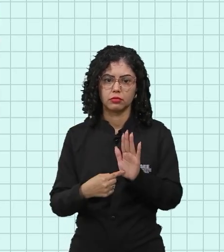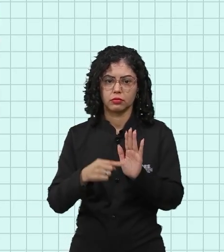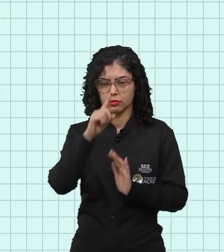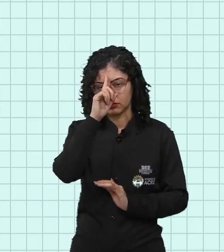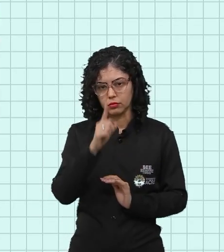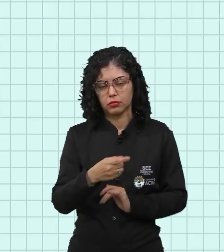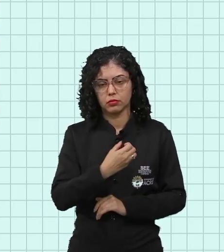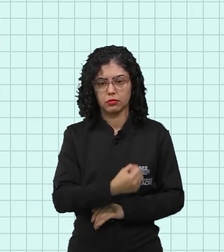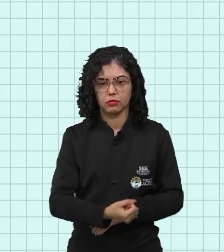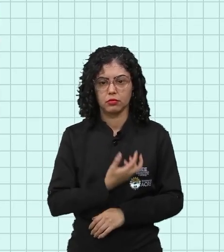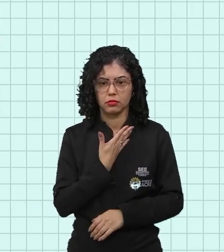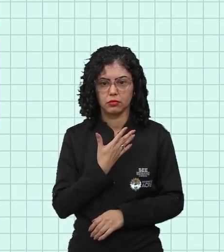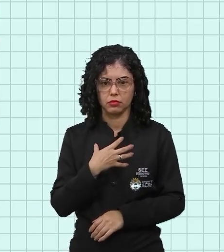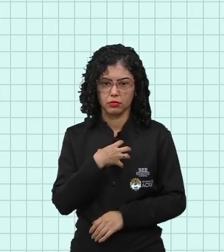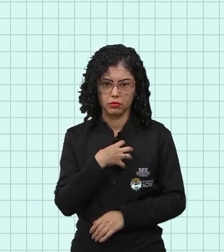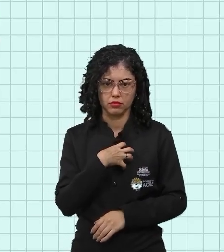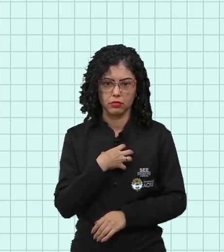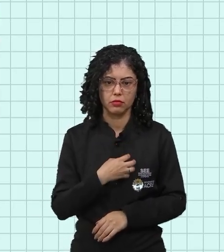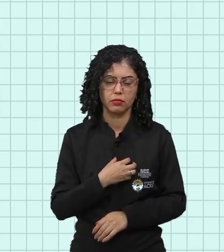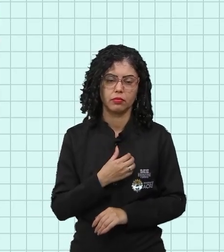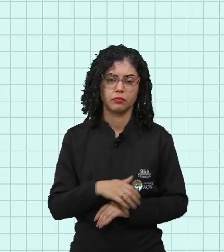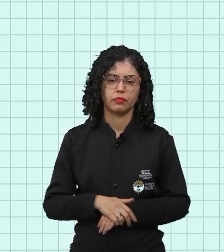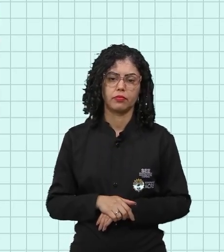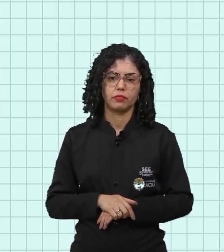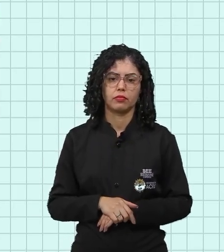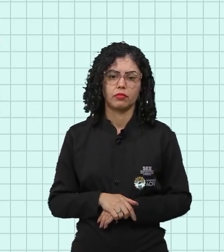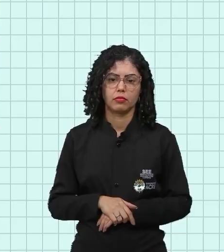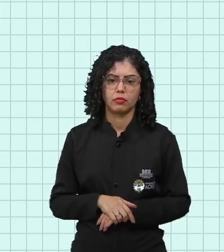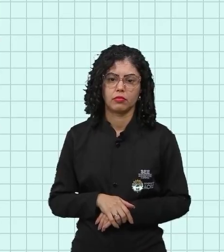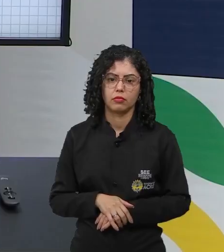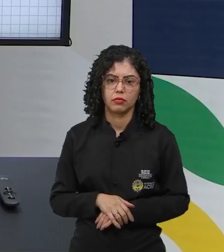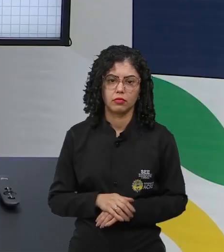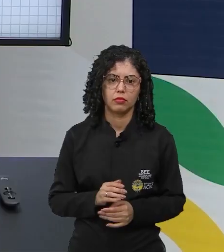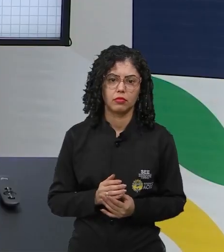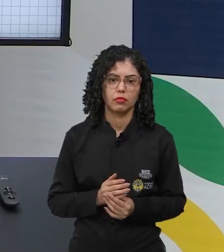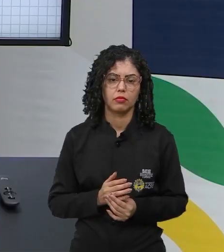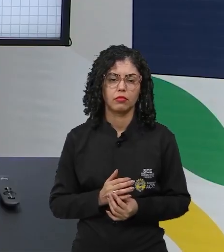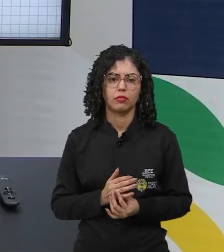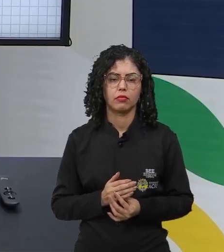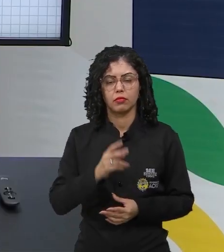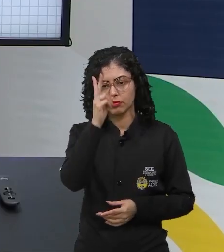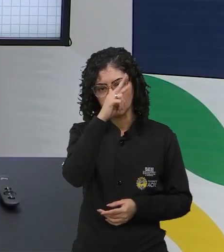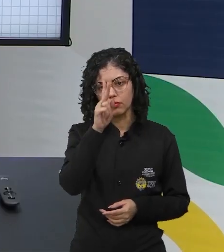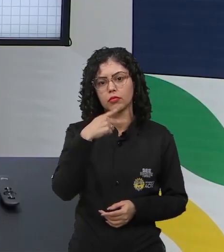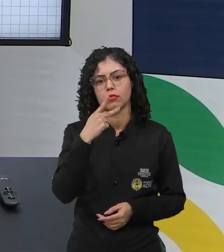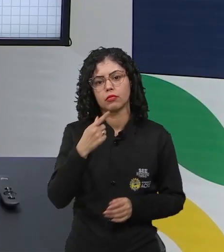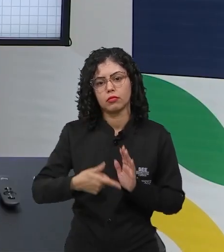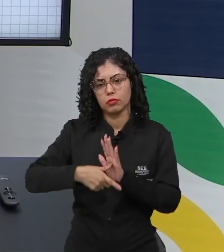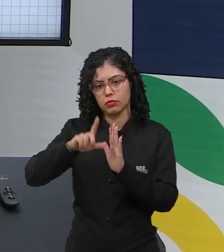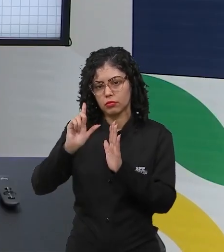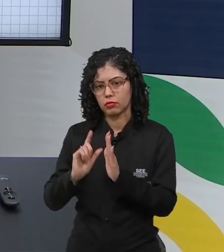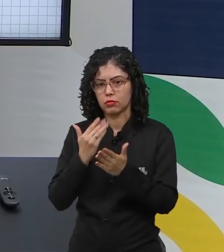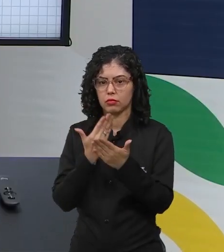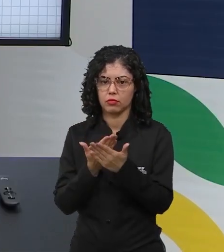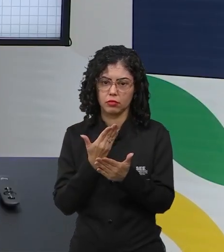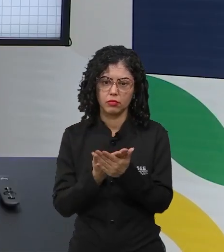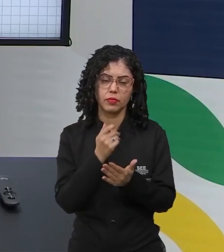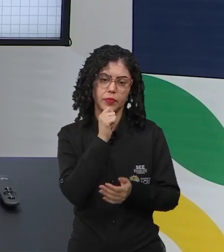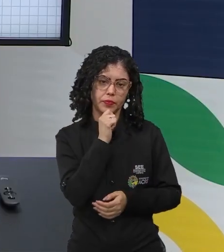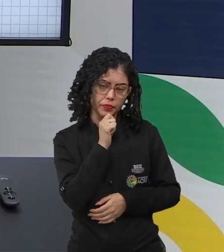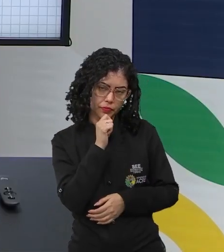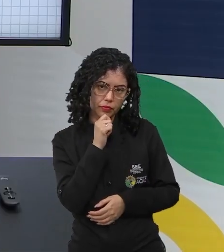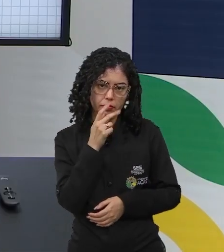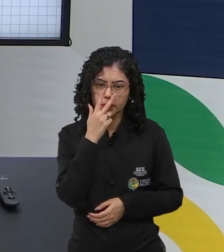palavras revelam julgamento ou sentimento? Lembra que eu já falei para vocês em aulas anteriores que toda vez que você